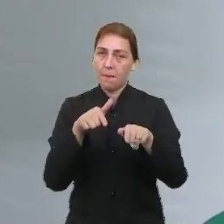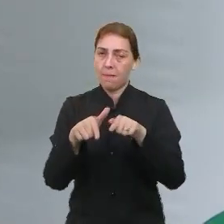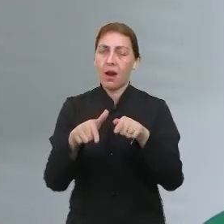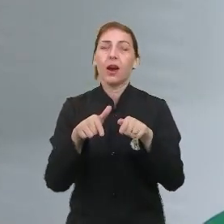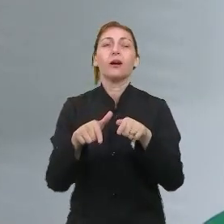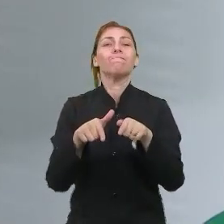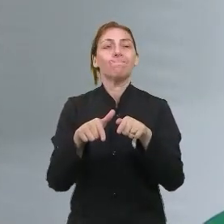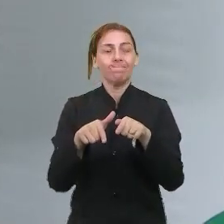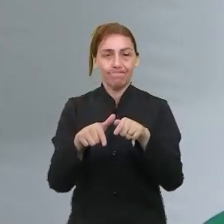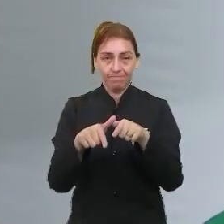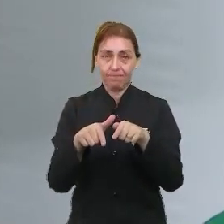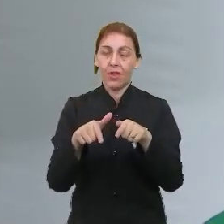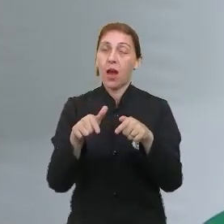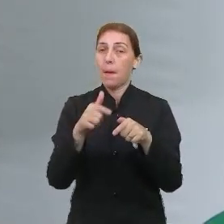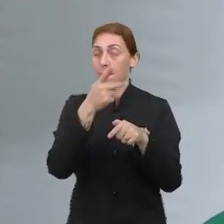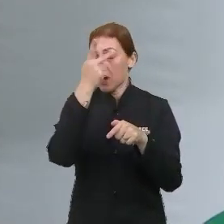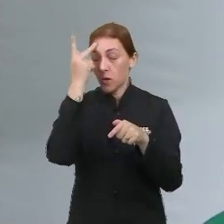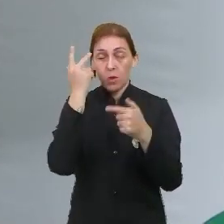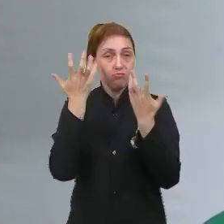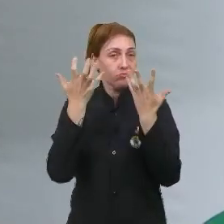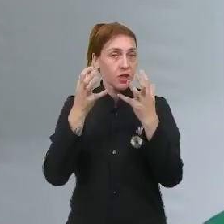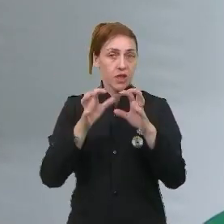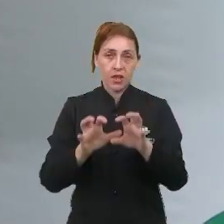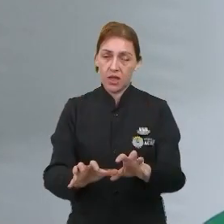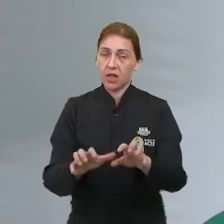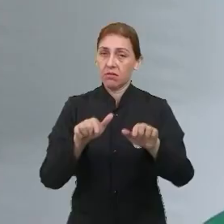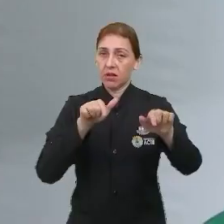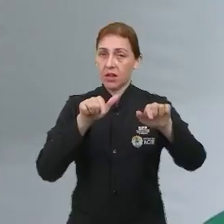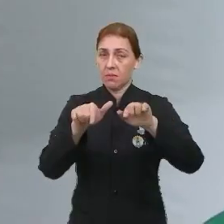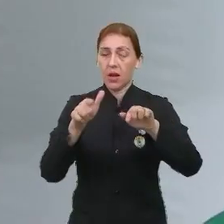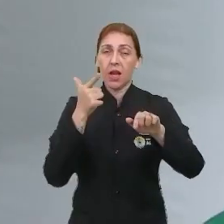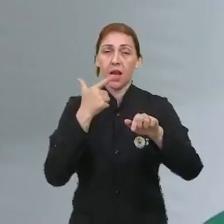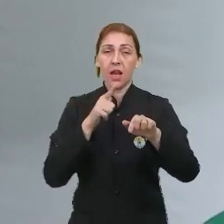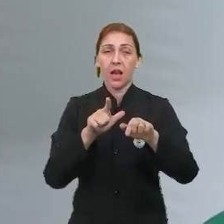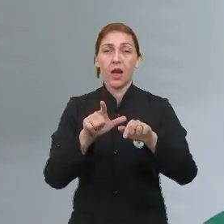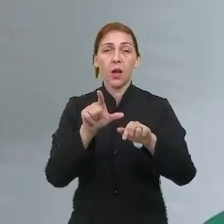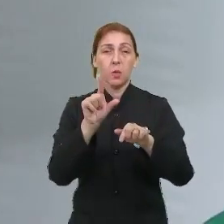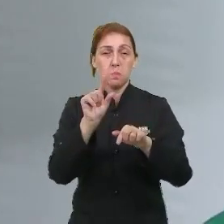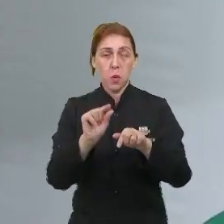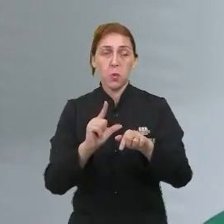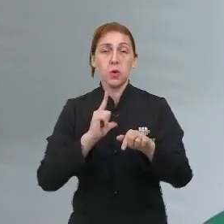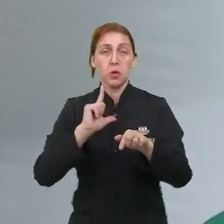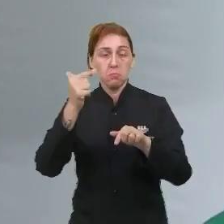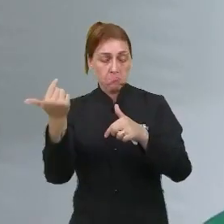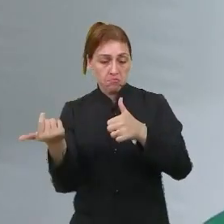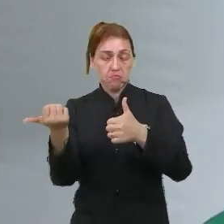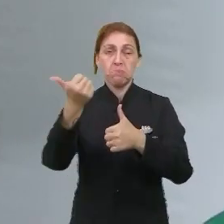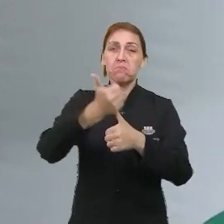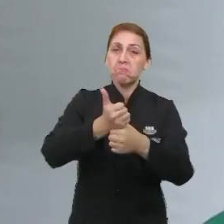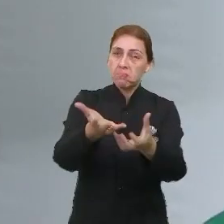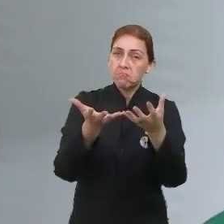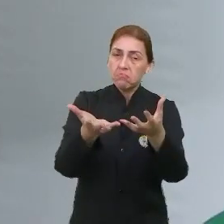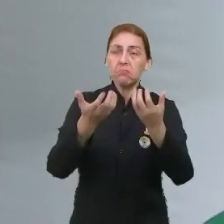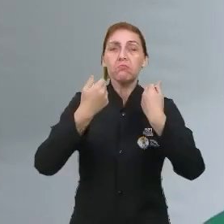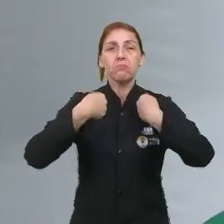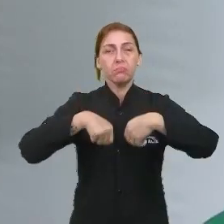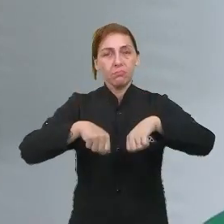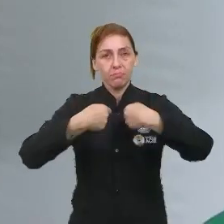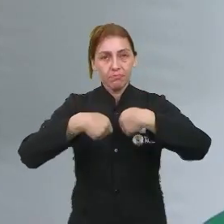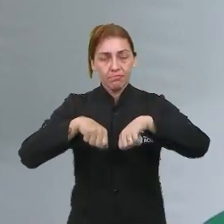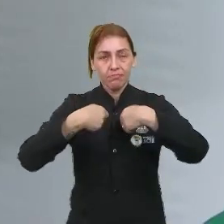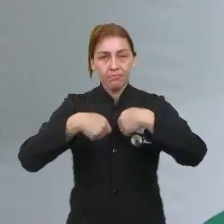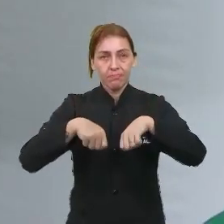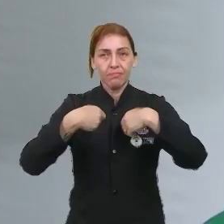se determinada pessoa não quisesse se submeter àquele trabalho ganhando pouco, tinha outras pessoas que queriam, que precisavam, que